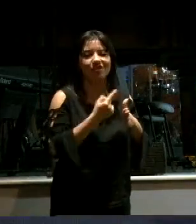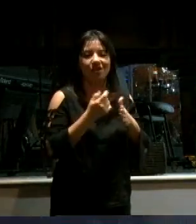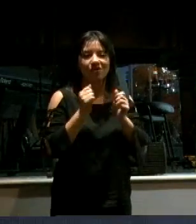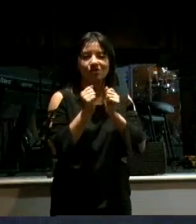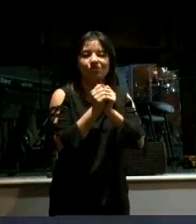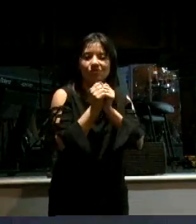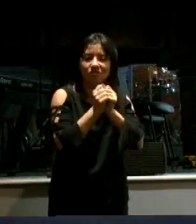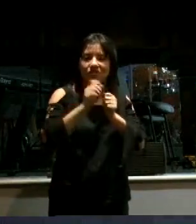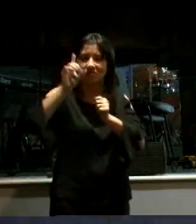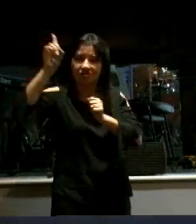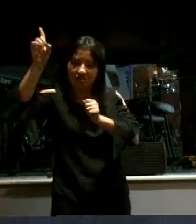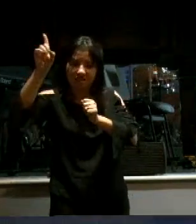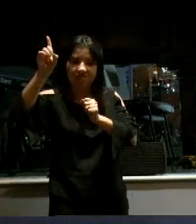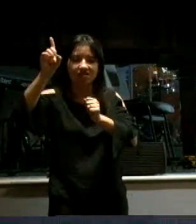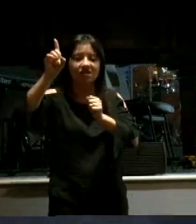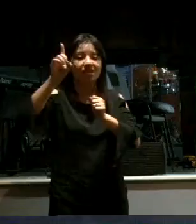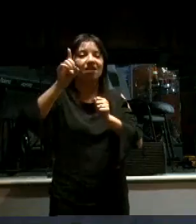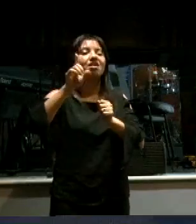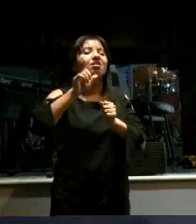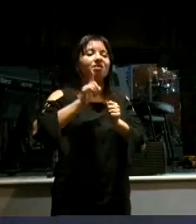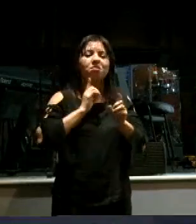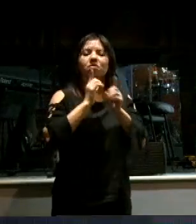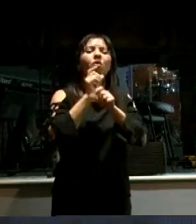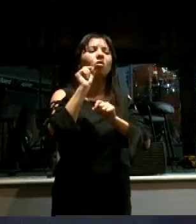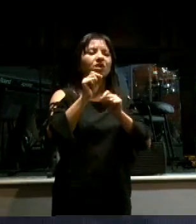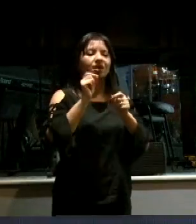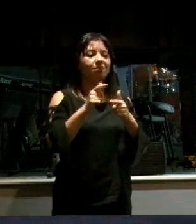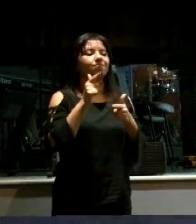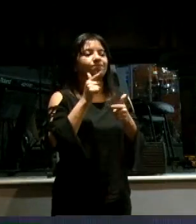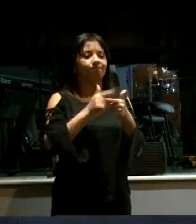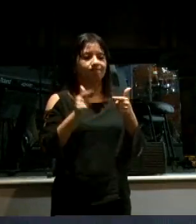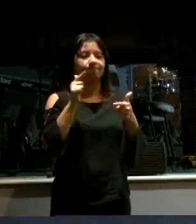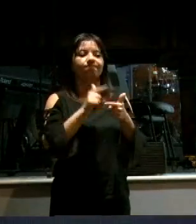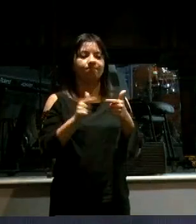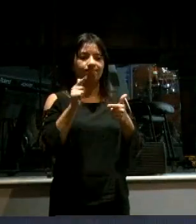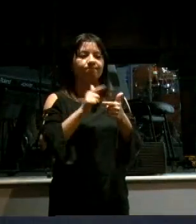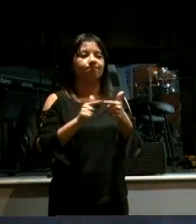vidas, nós vamos encontrar Mara.